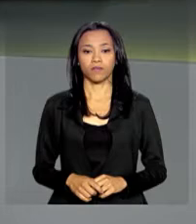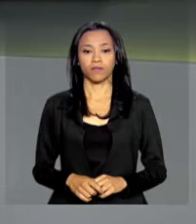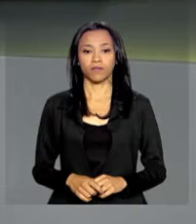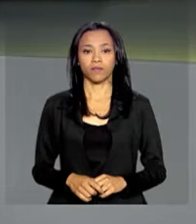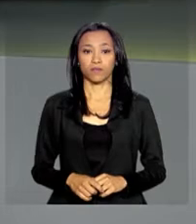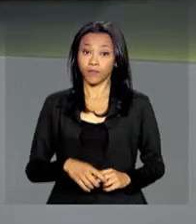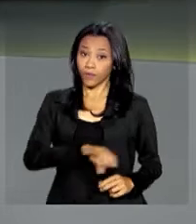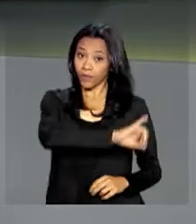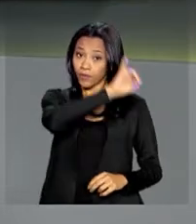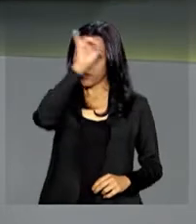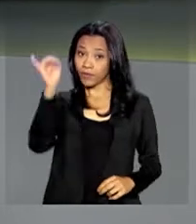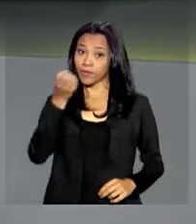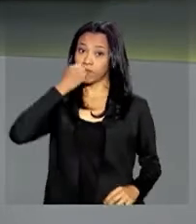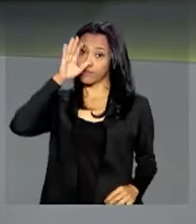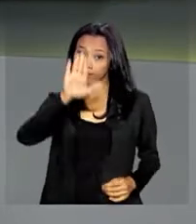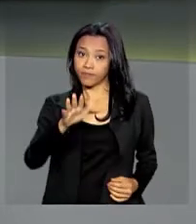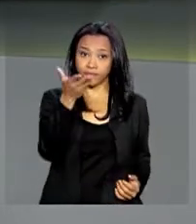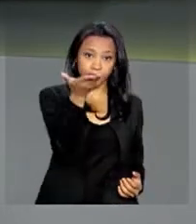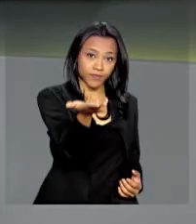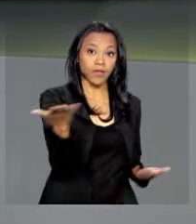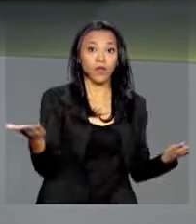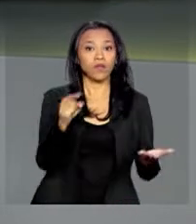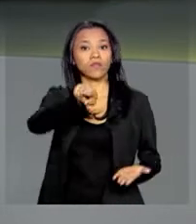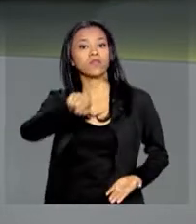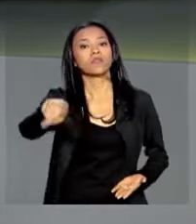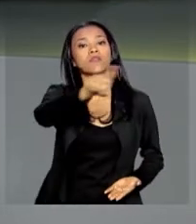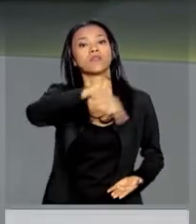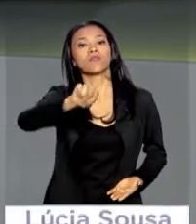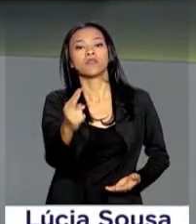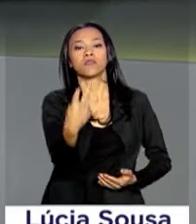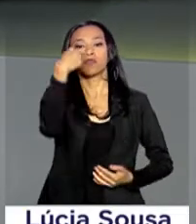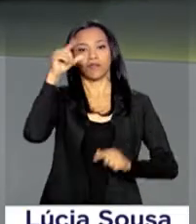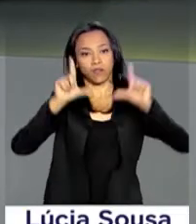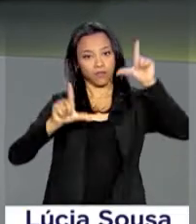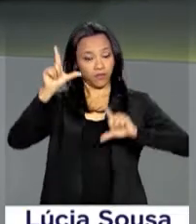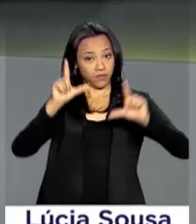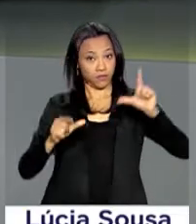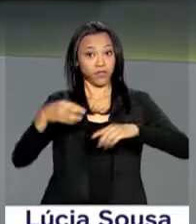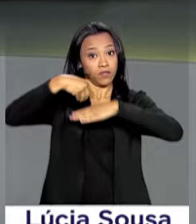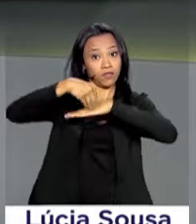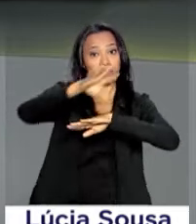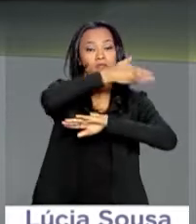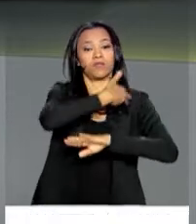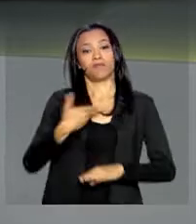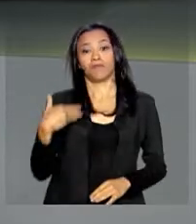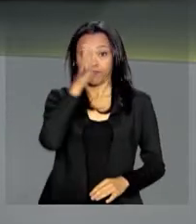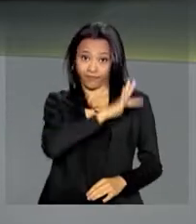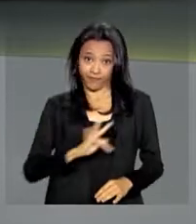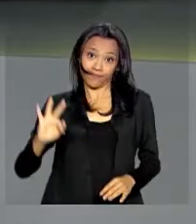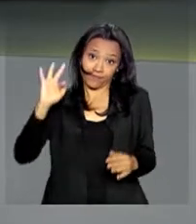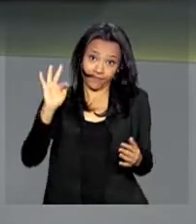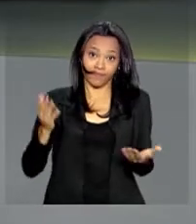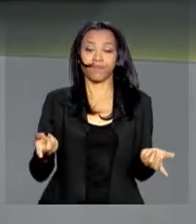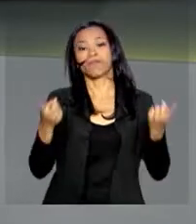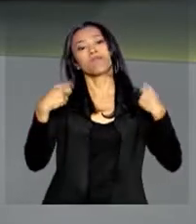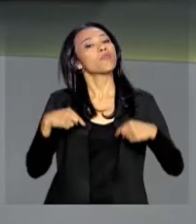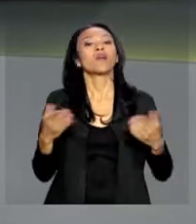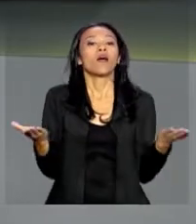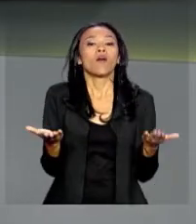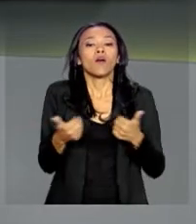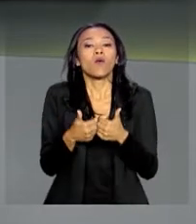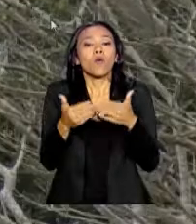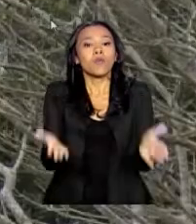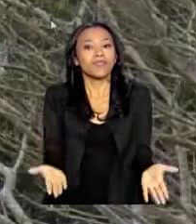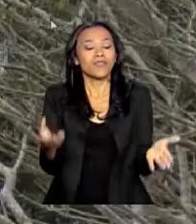olá boa tarde pra você acompanha agora as notícias do governo federal aqui no repórter nbr a gente começa a edição com